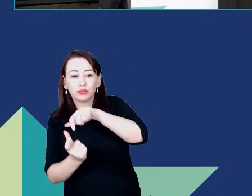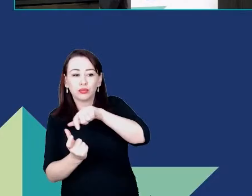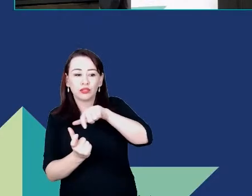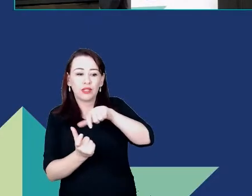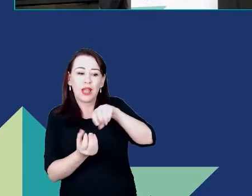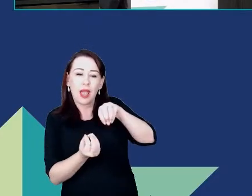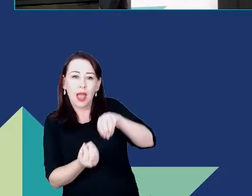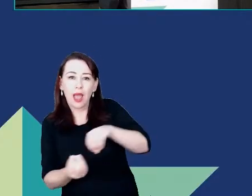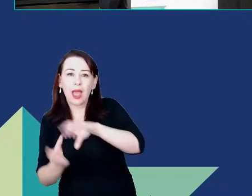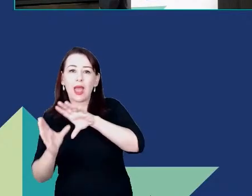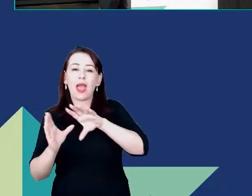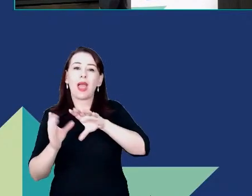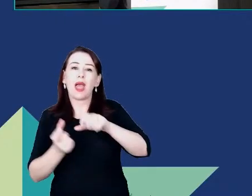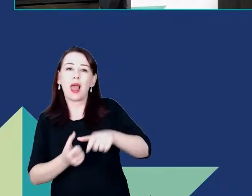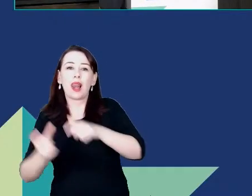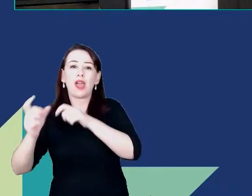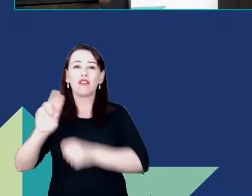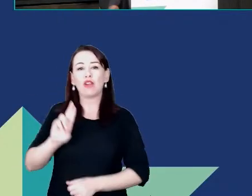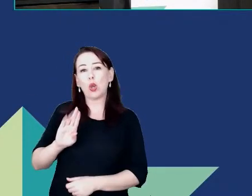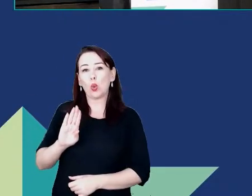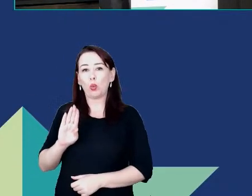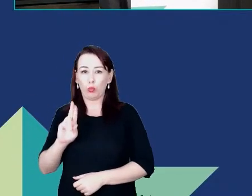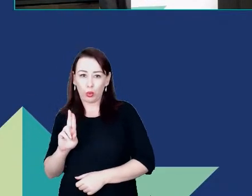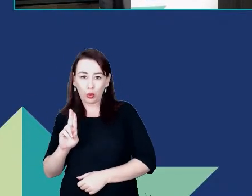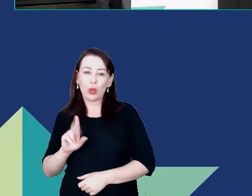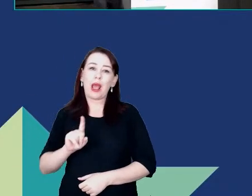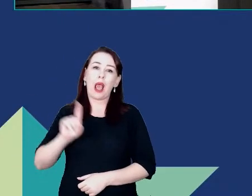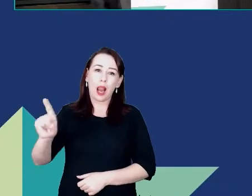vai até Ubu e lá uma pelotização